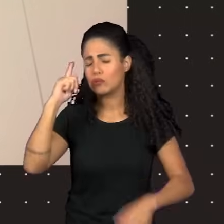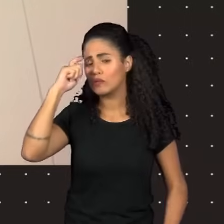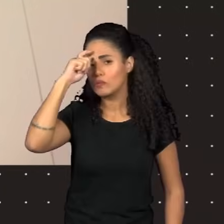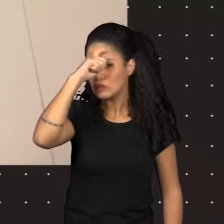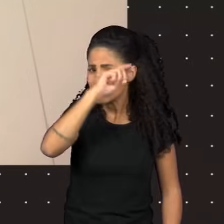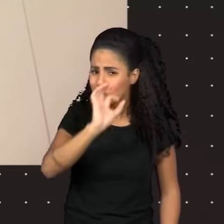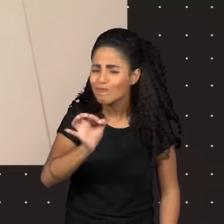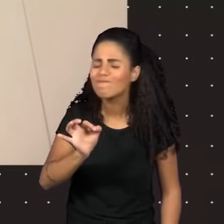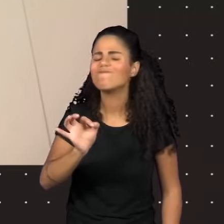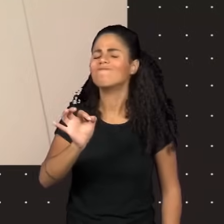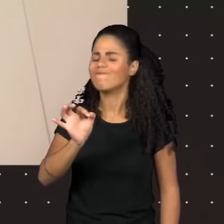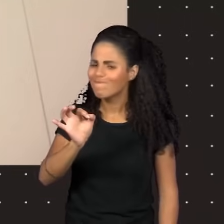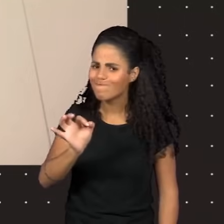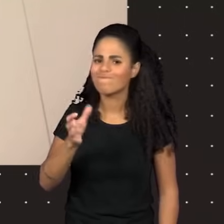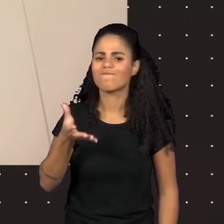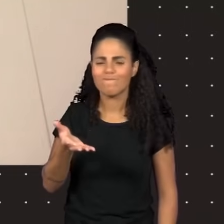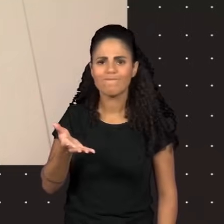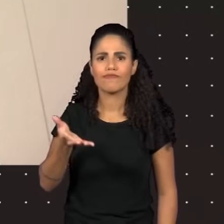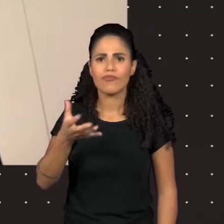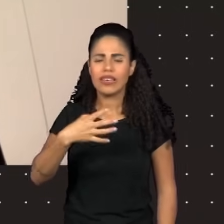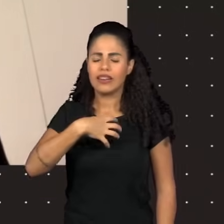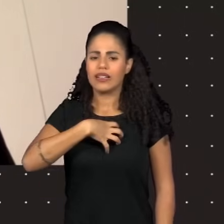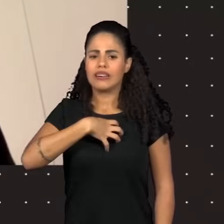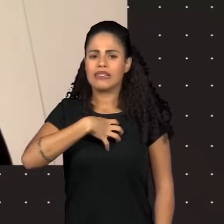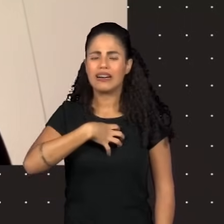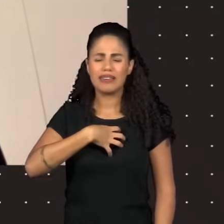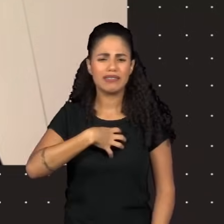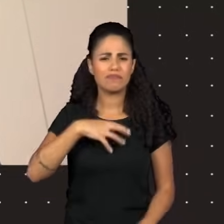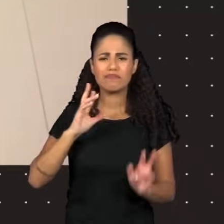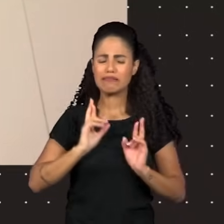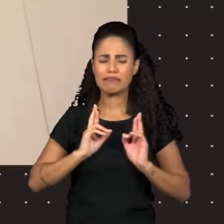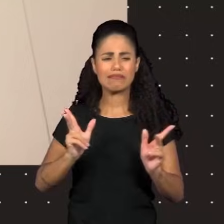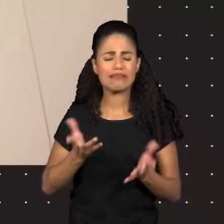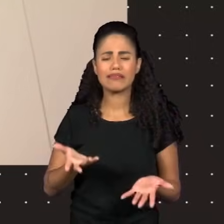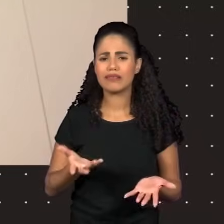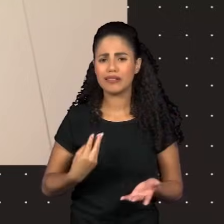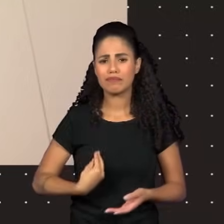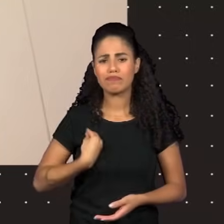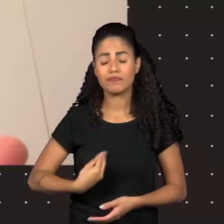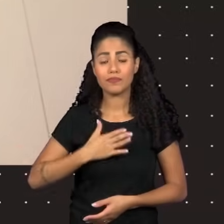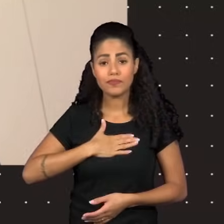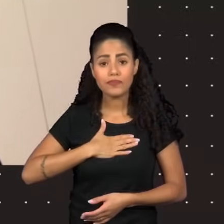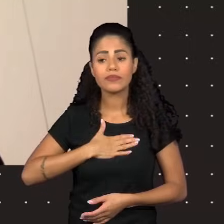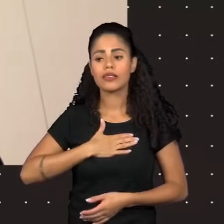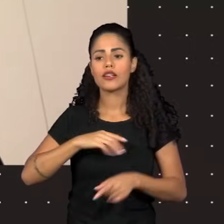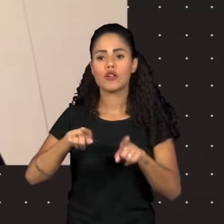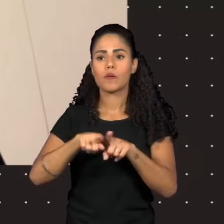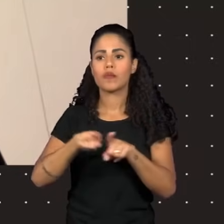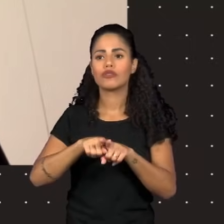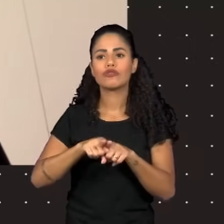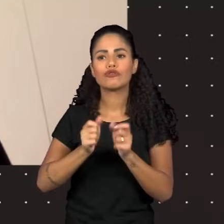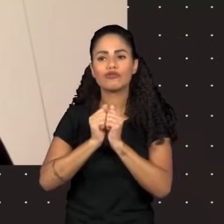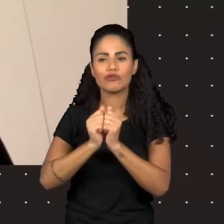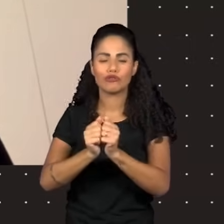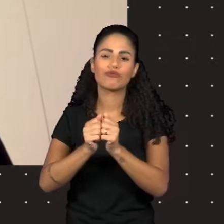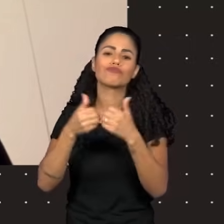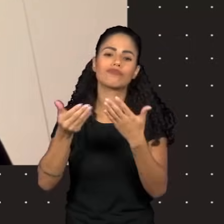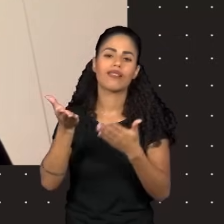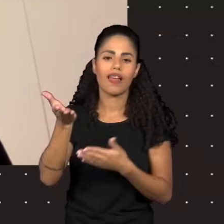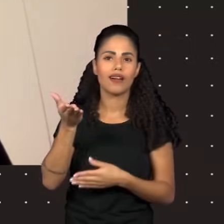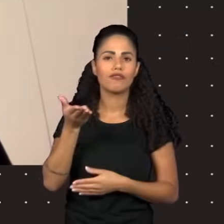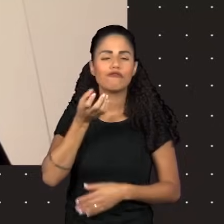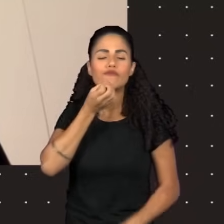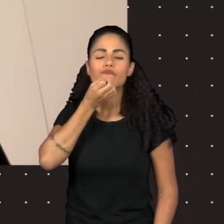foi um período bem... bem estranho da vida da gente, ao mesmo tempo a gente pôde estar bem próximo ali no Pantanal.